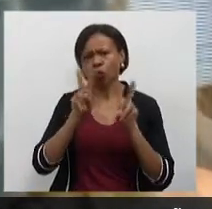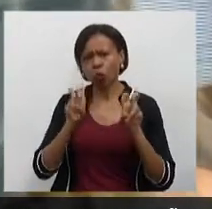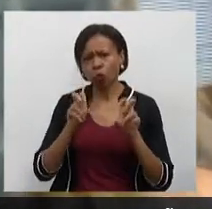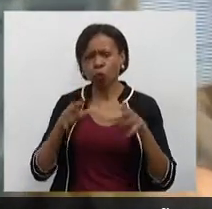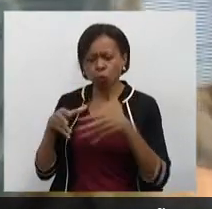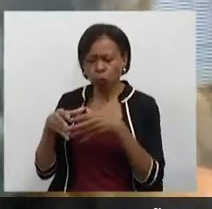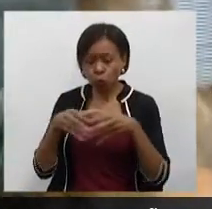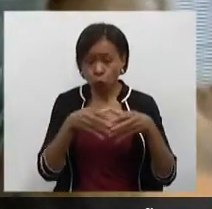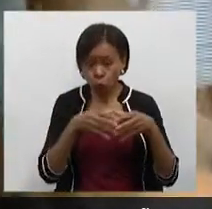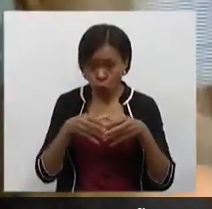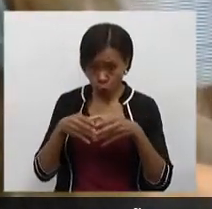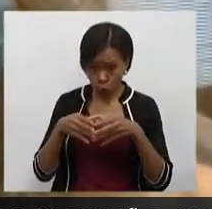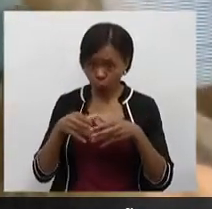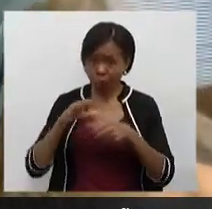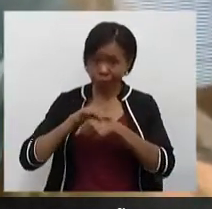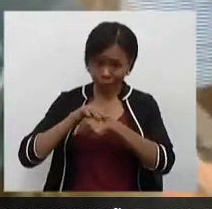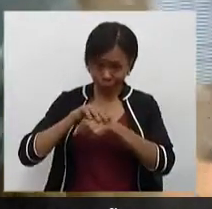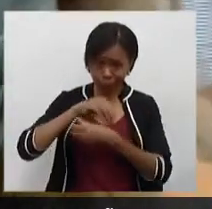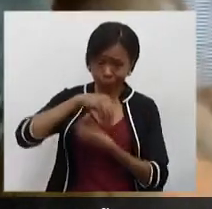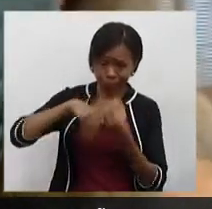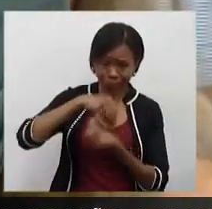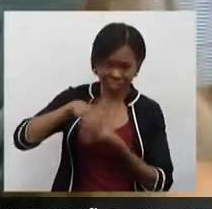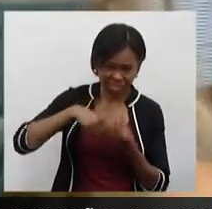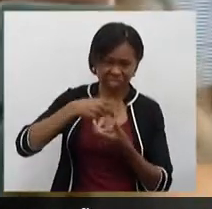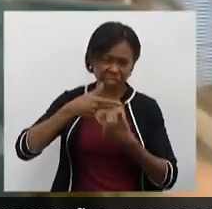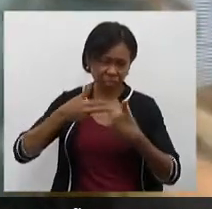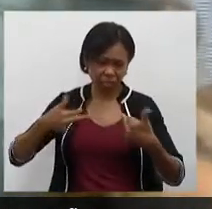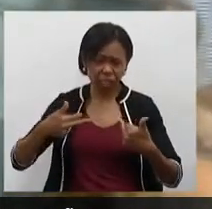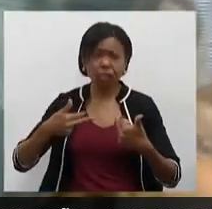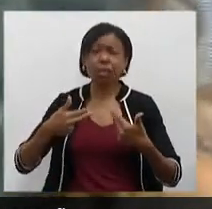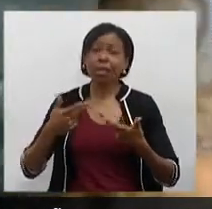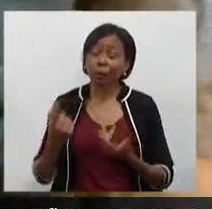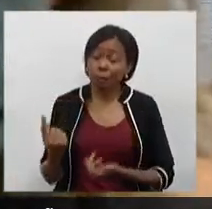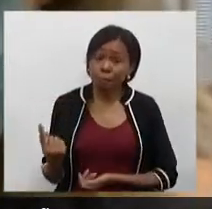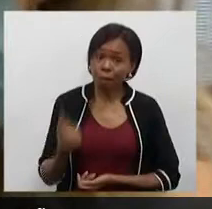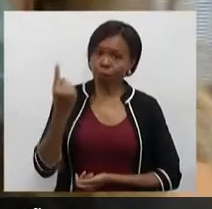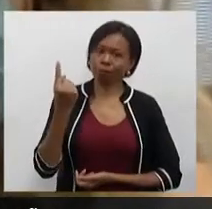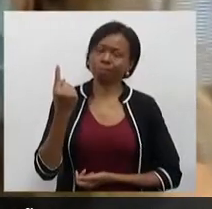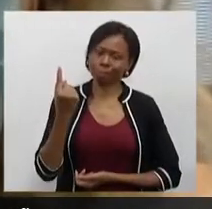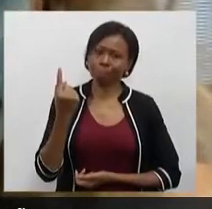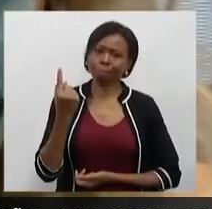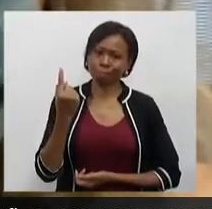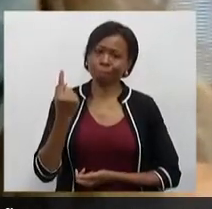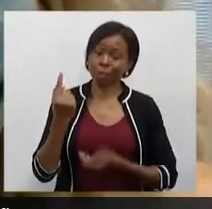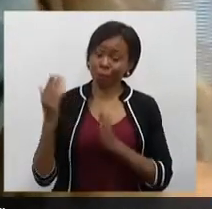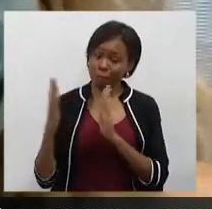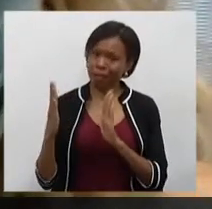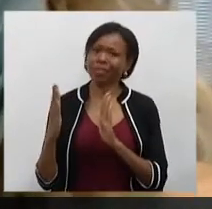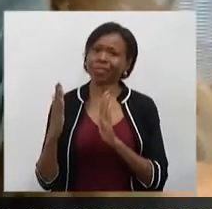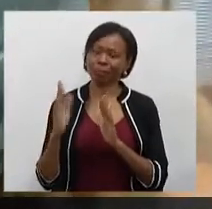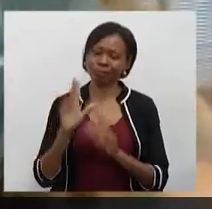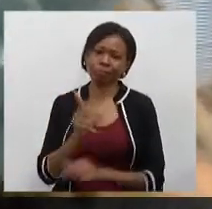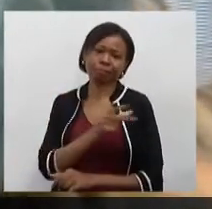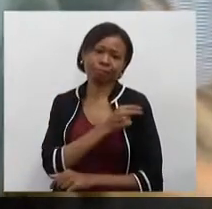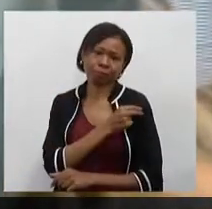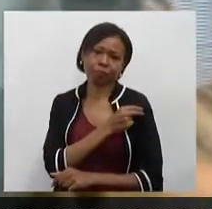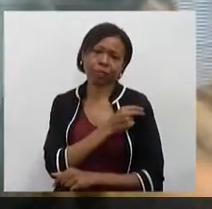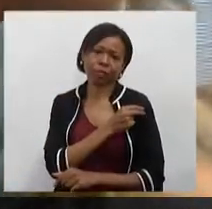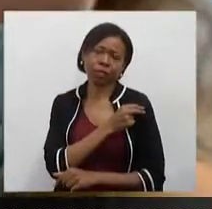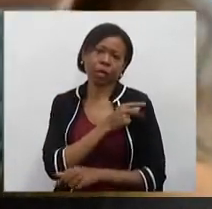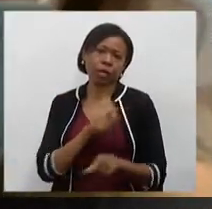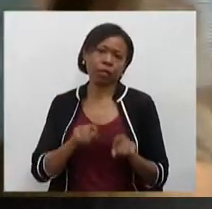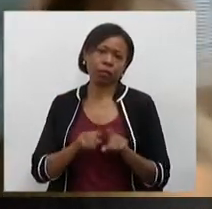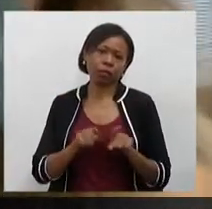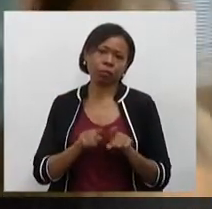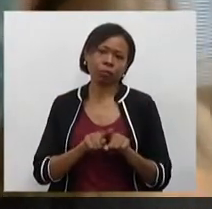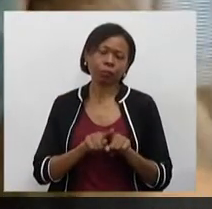ser vacinados numa primeira e numa segunda fase. E dentro da fase 1, ele coloca que vacinar proporcionalmente, né,